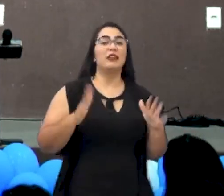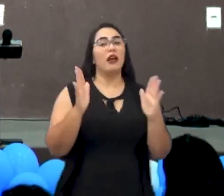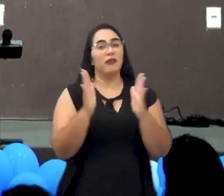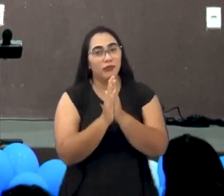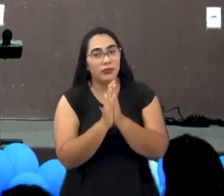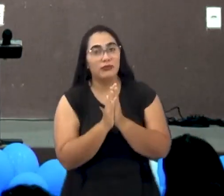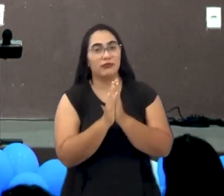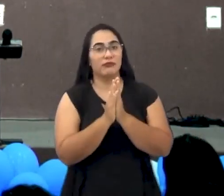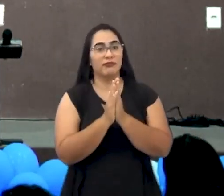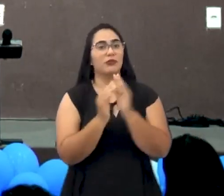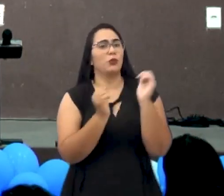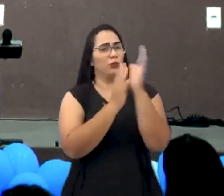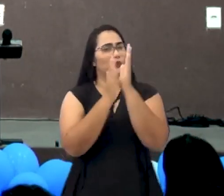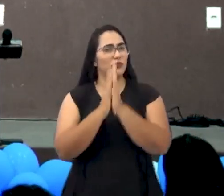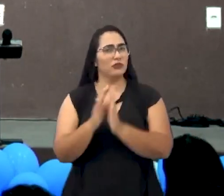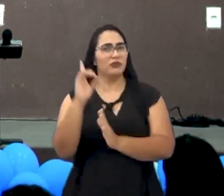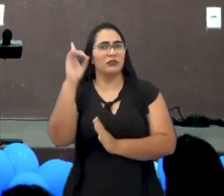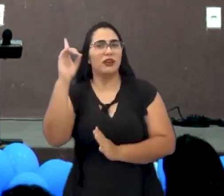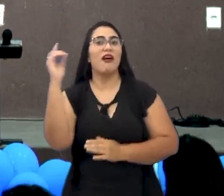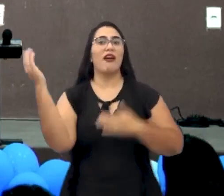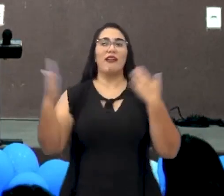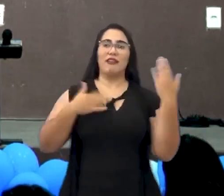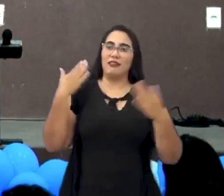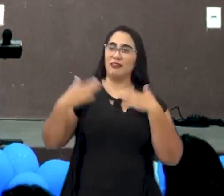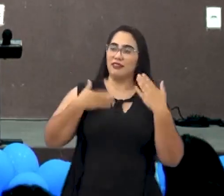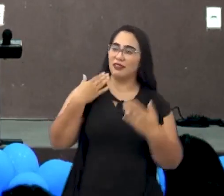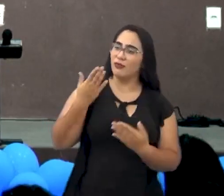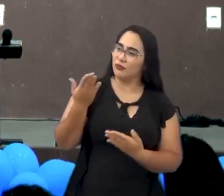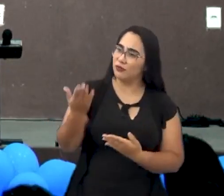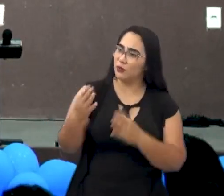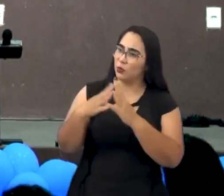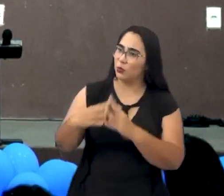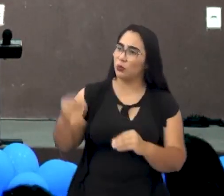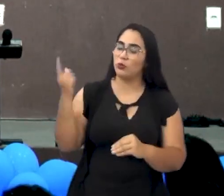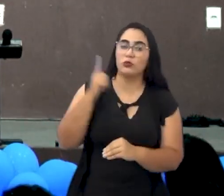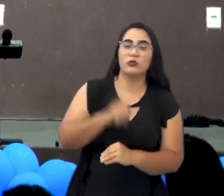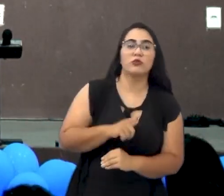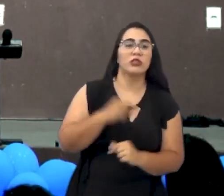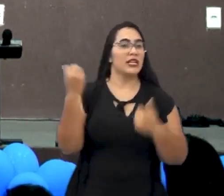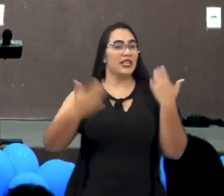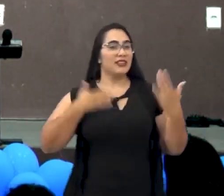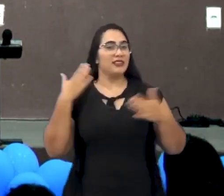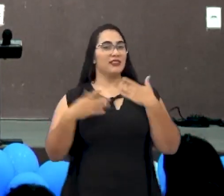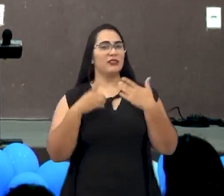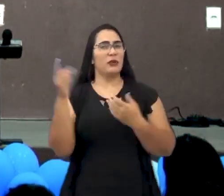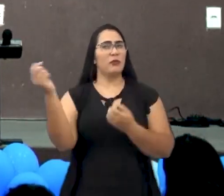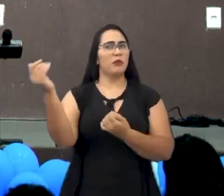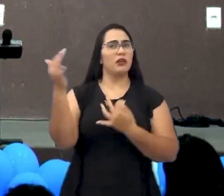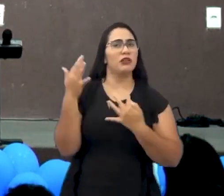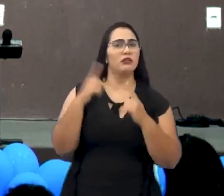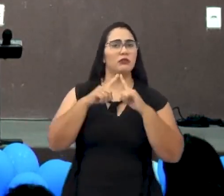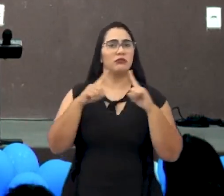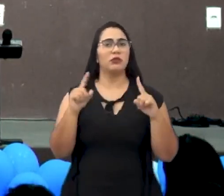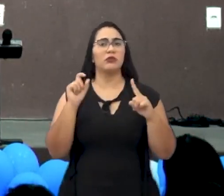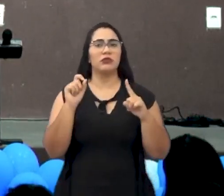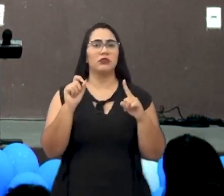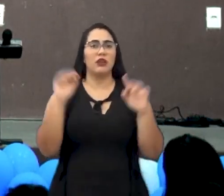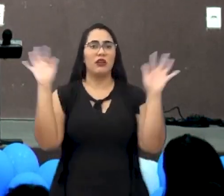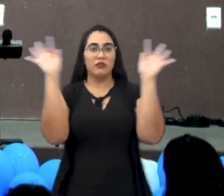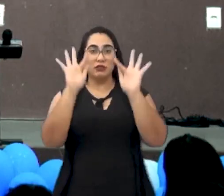meu irmão. Louvado seja Deus. Que alegria a sua cura. Que alegria a bênção que você recebeu. Mas isso não é